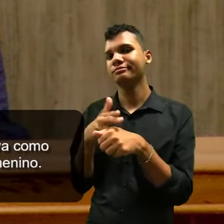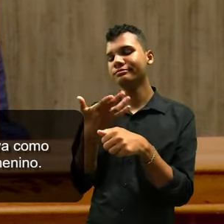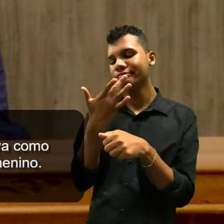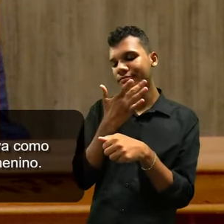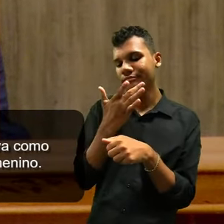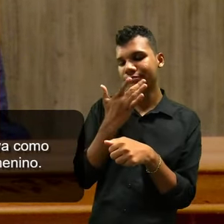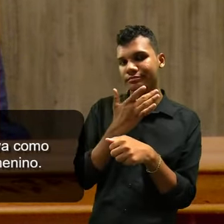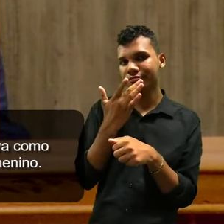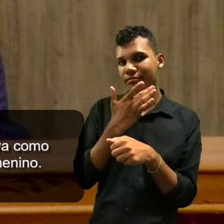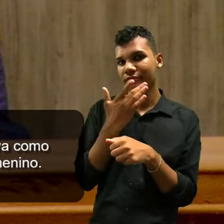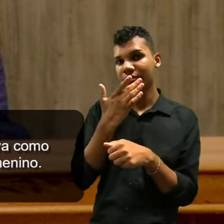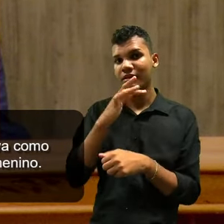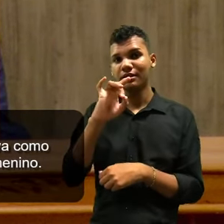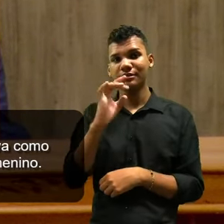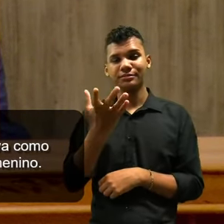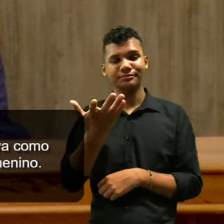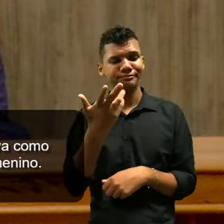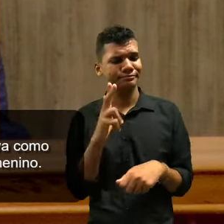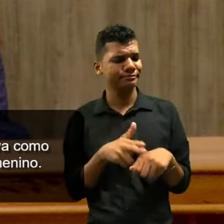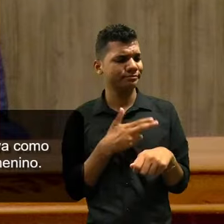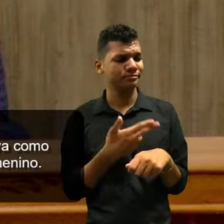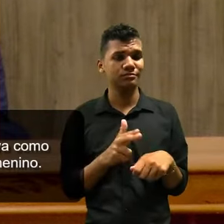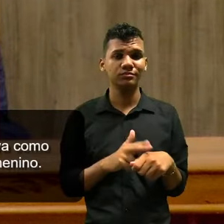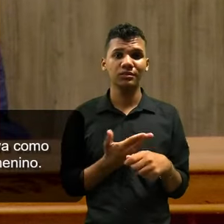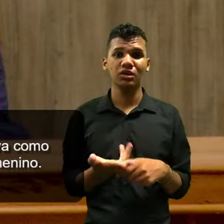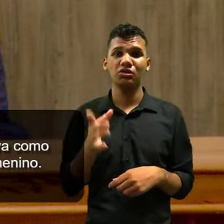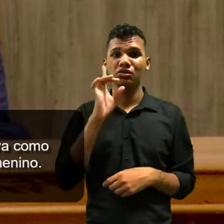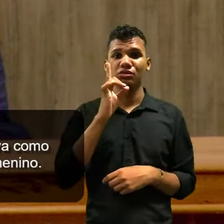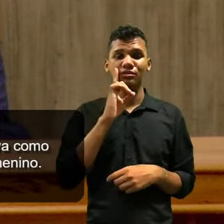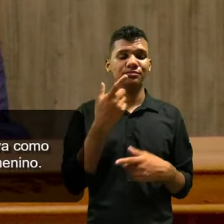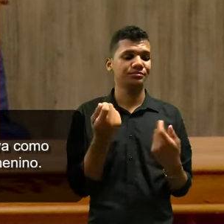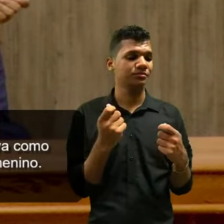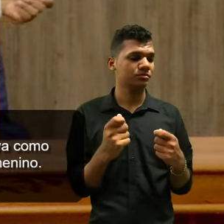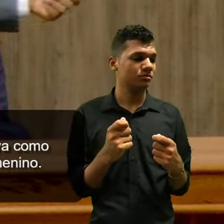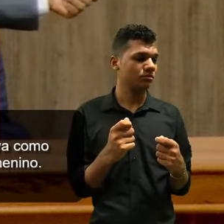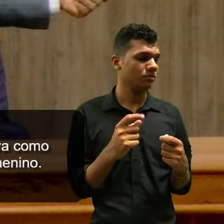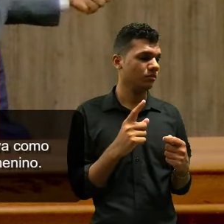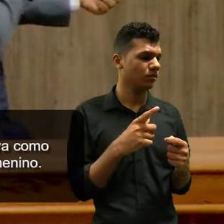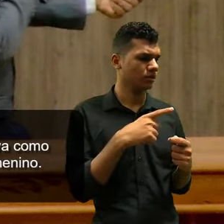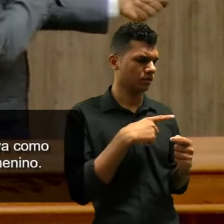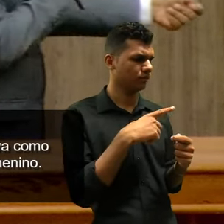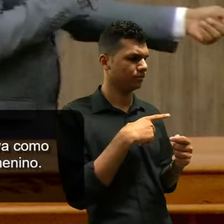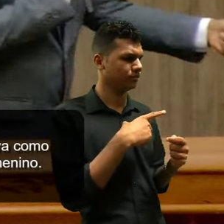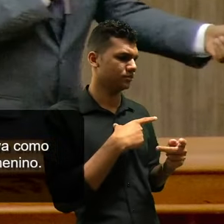ele só quer chocolate toda hora tu tem que chegar com pirulito da